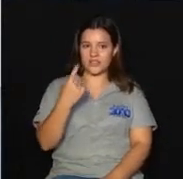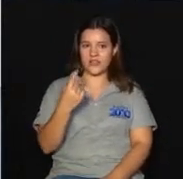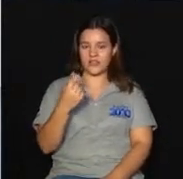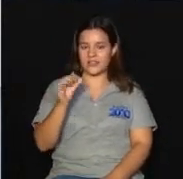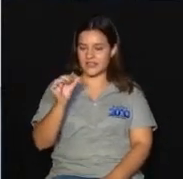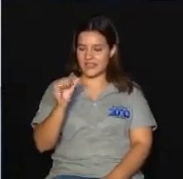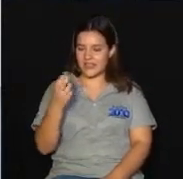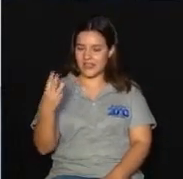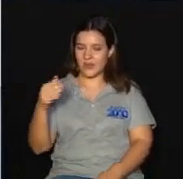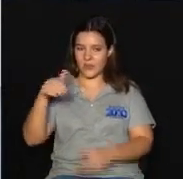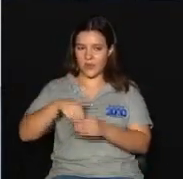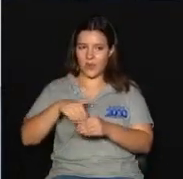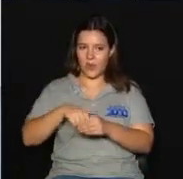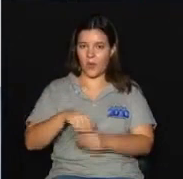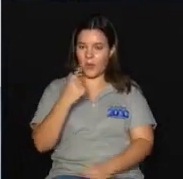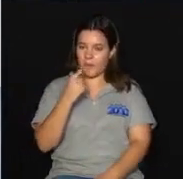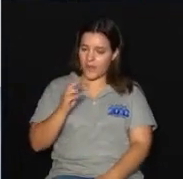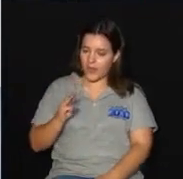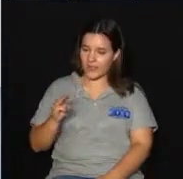1.163 votos.